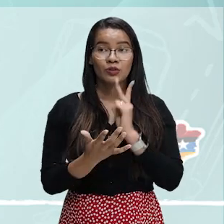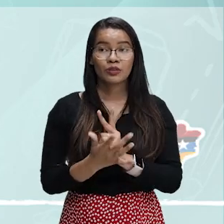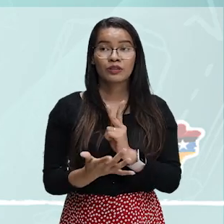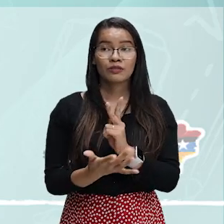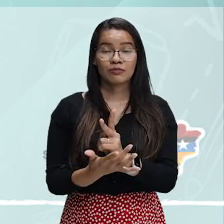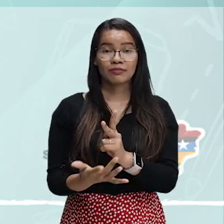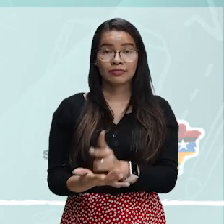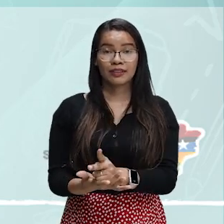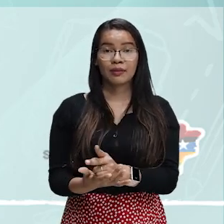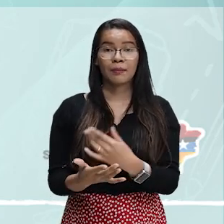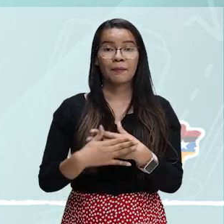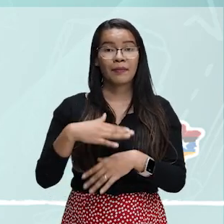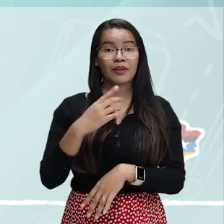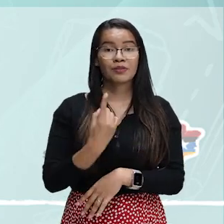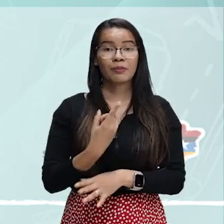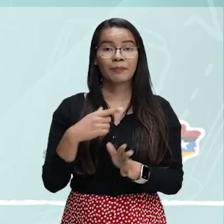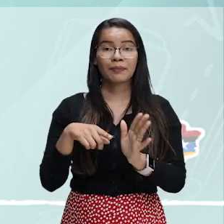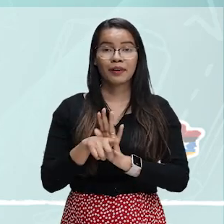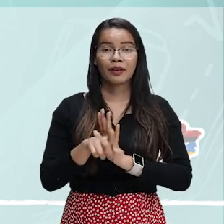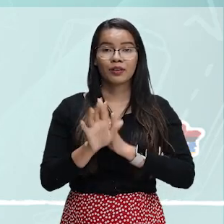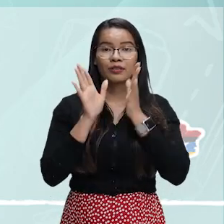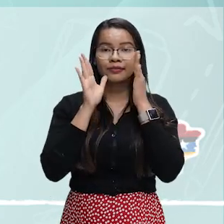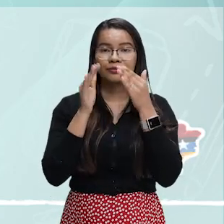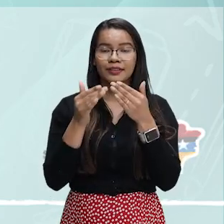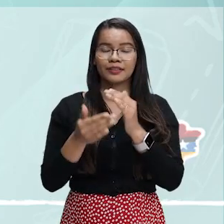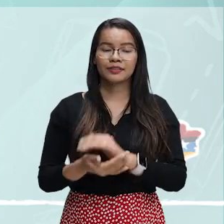para mais uma questão. Acompanhe aí.